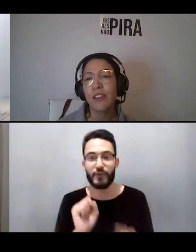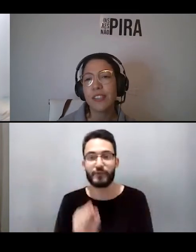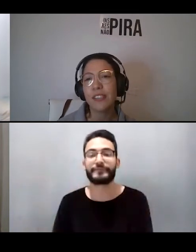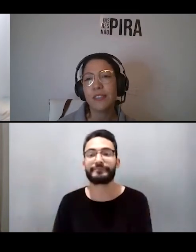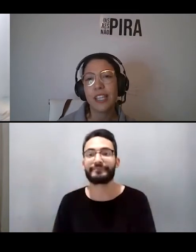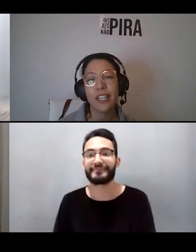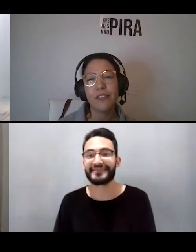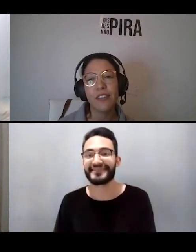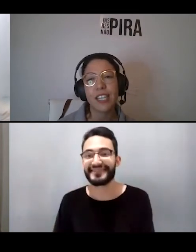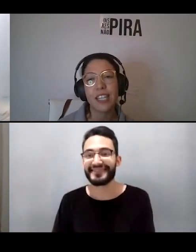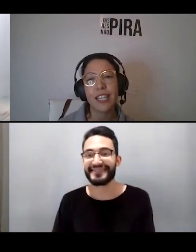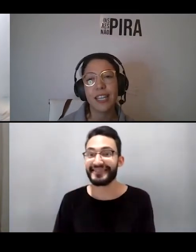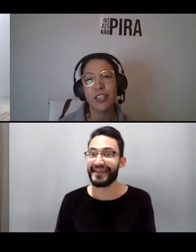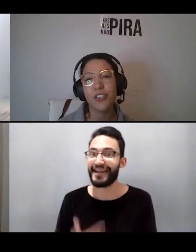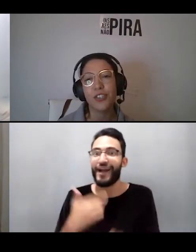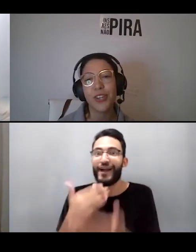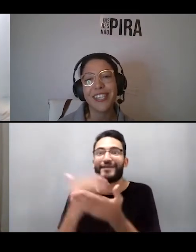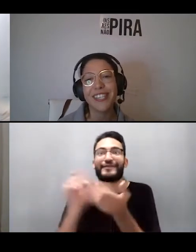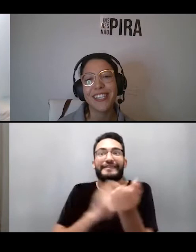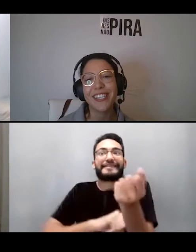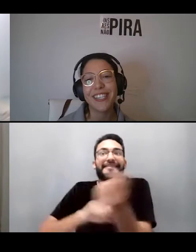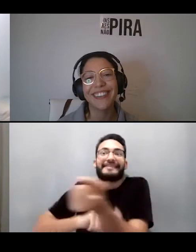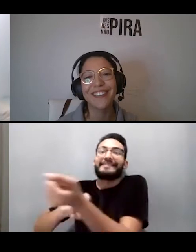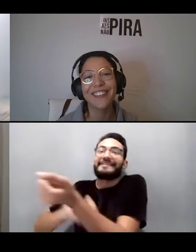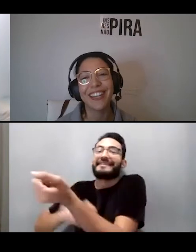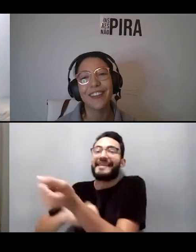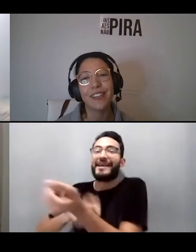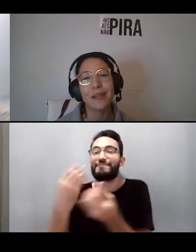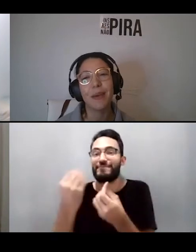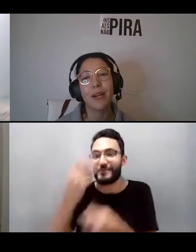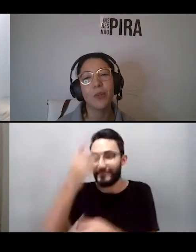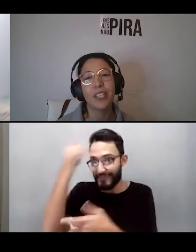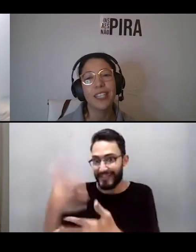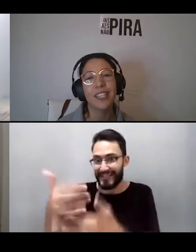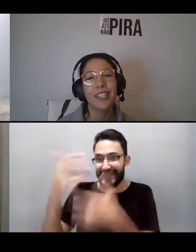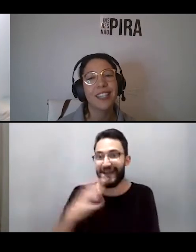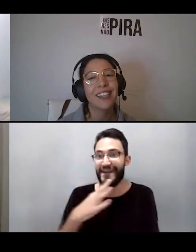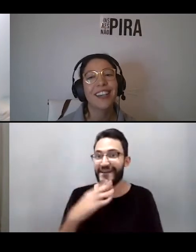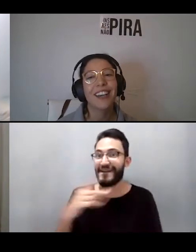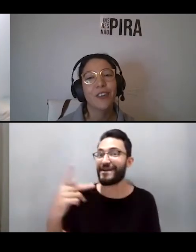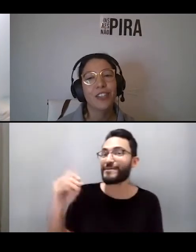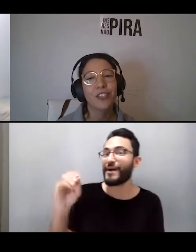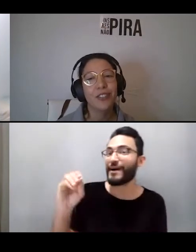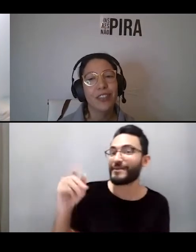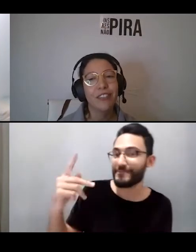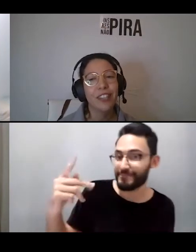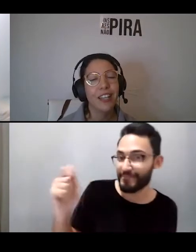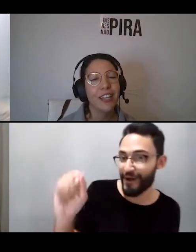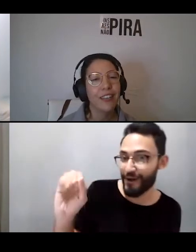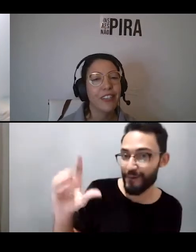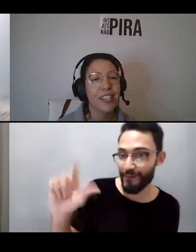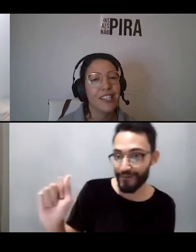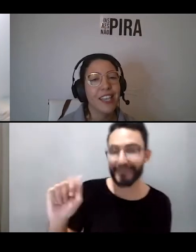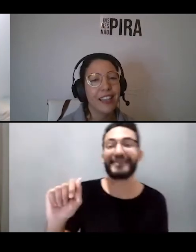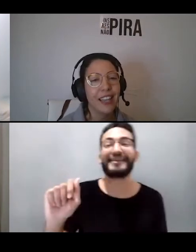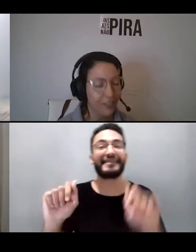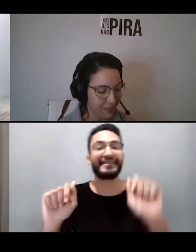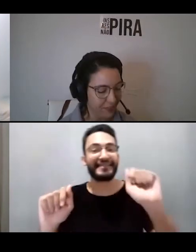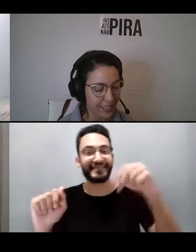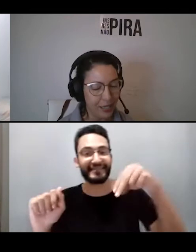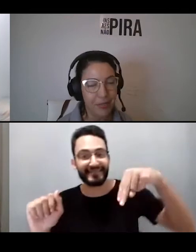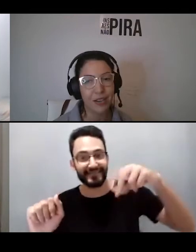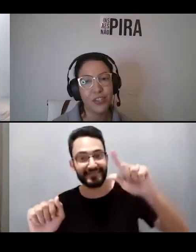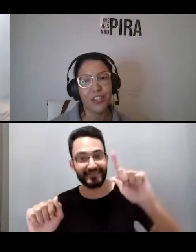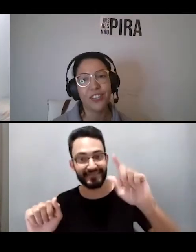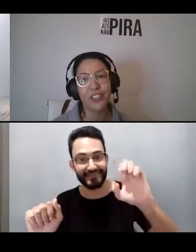estou nervosa, fiquei nervosa aqui. Tem muita gente conhecida, a gente fica nervosa. Paola, o Ângelo está falando aí que é fã da